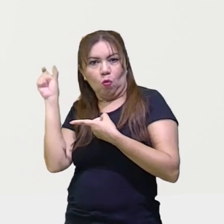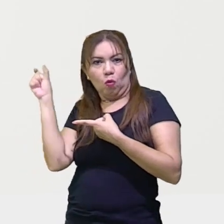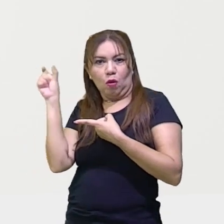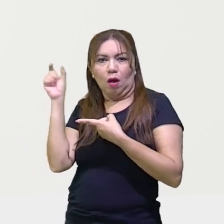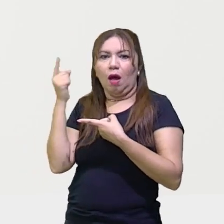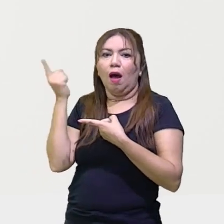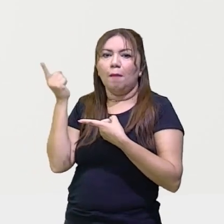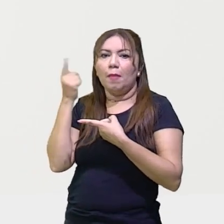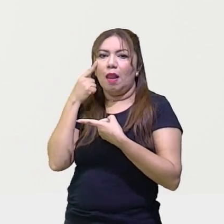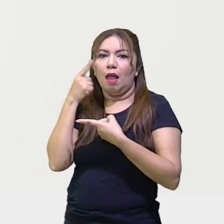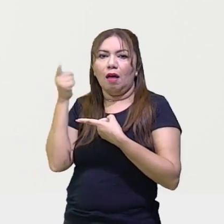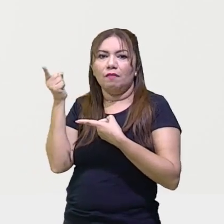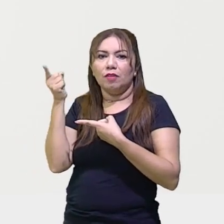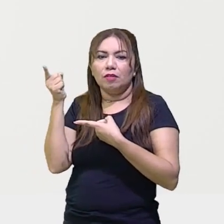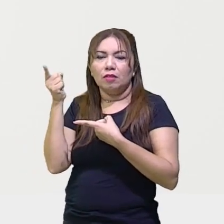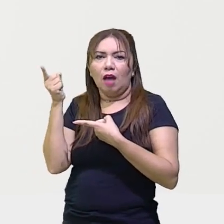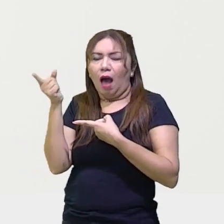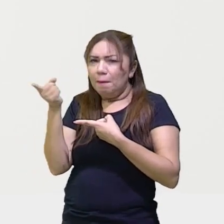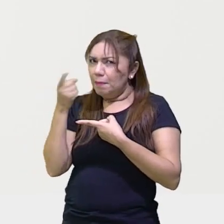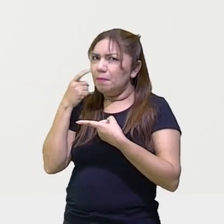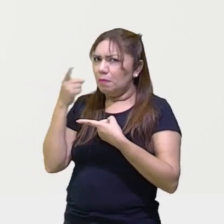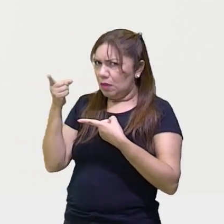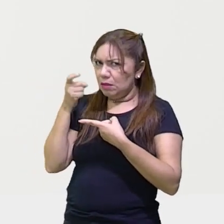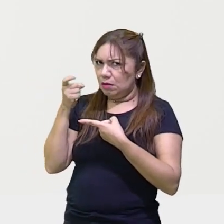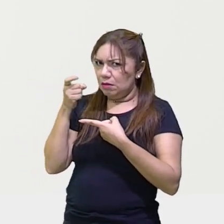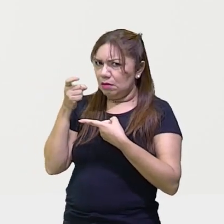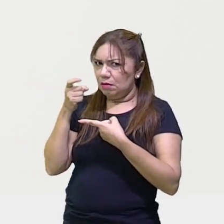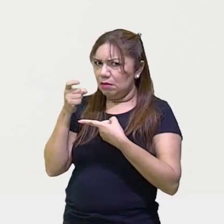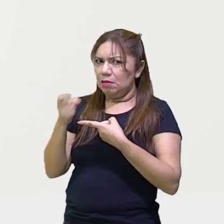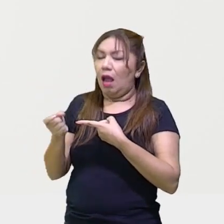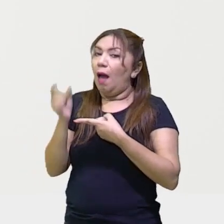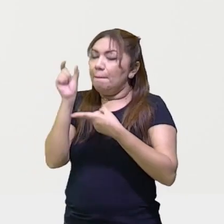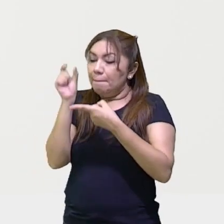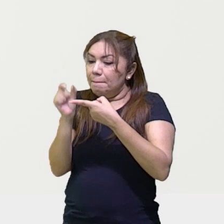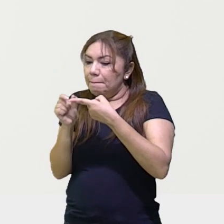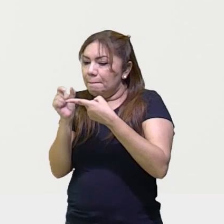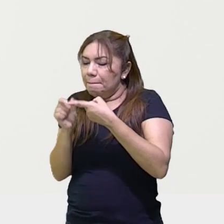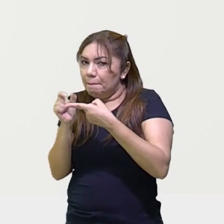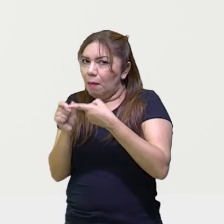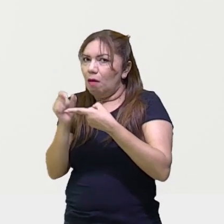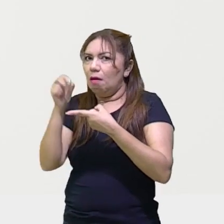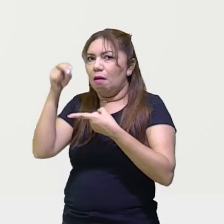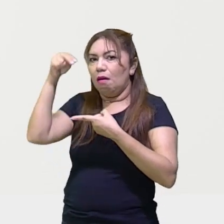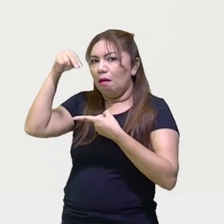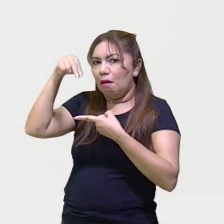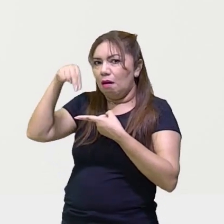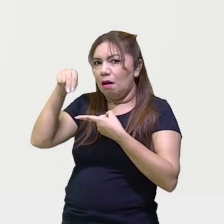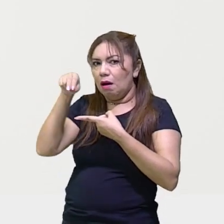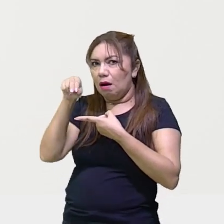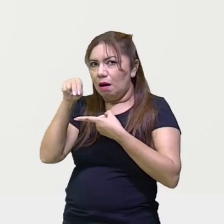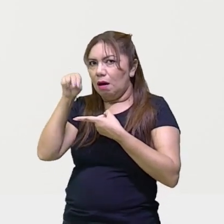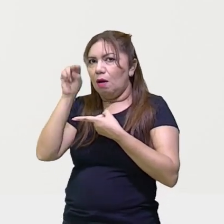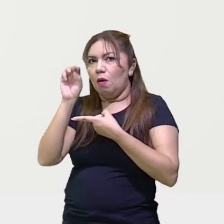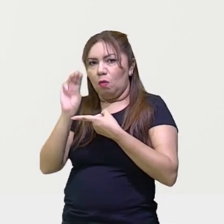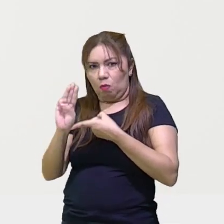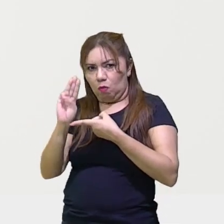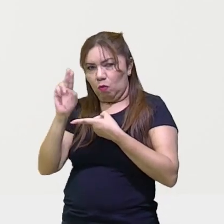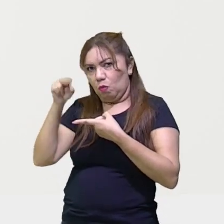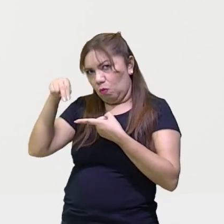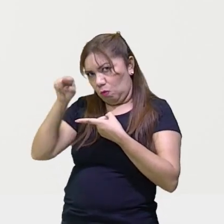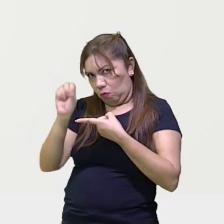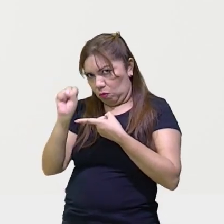fóruns. Percebem? A gente está falando do qual? A gente está falando da paroxítona. Ela é a última?